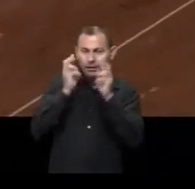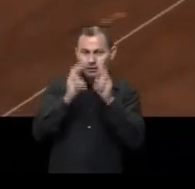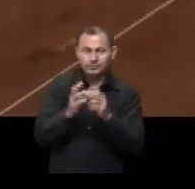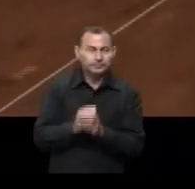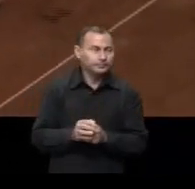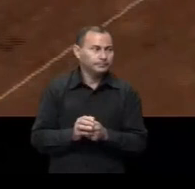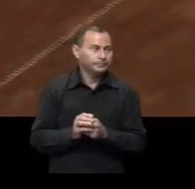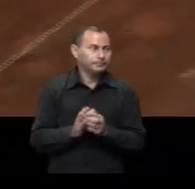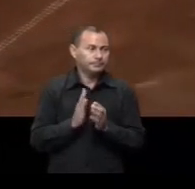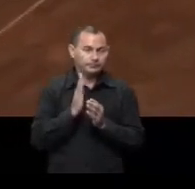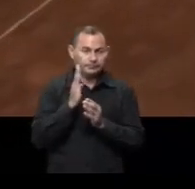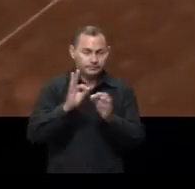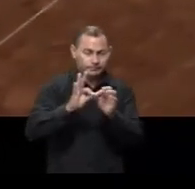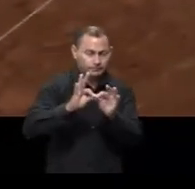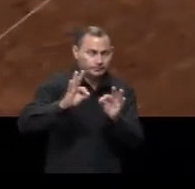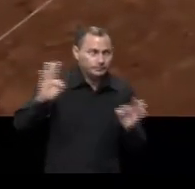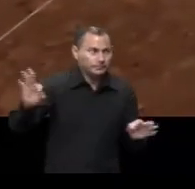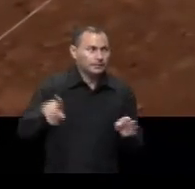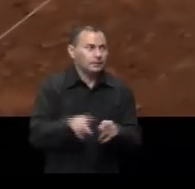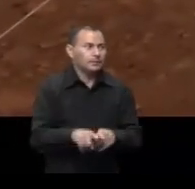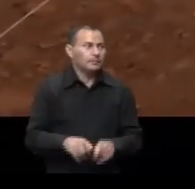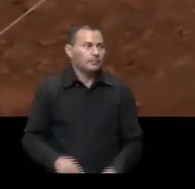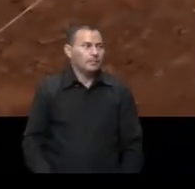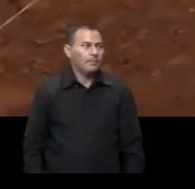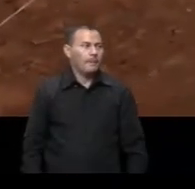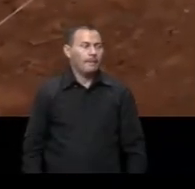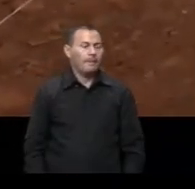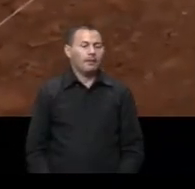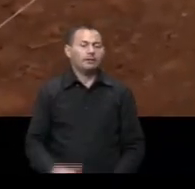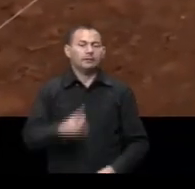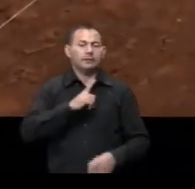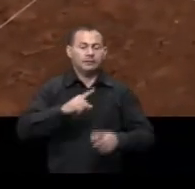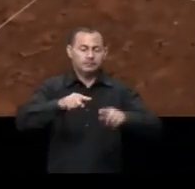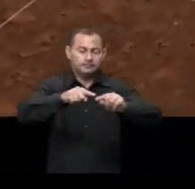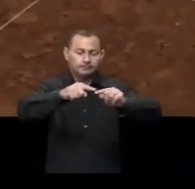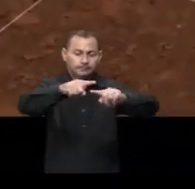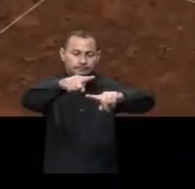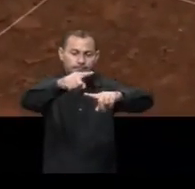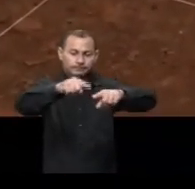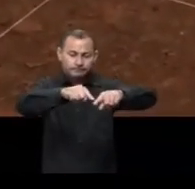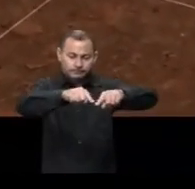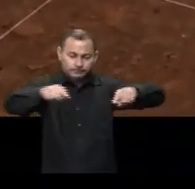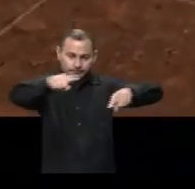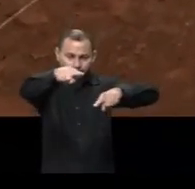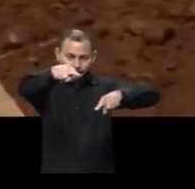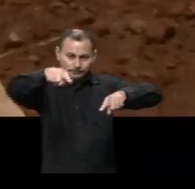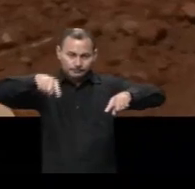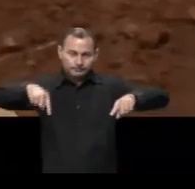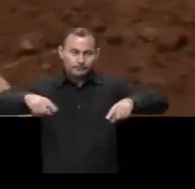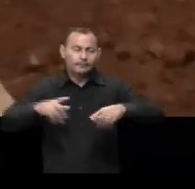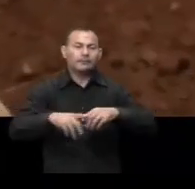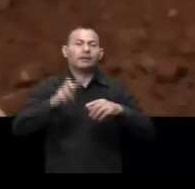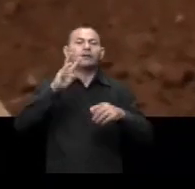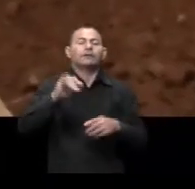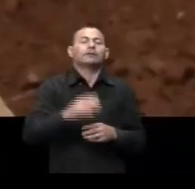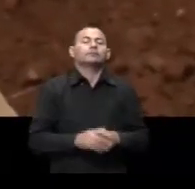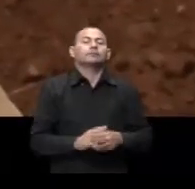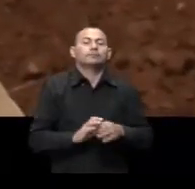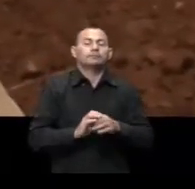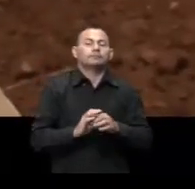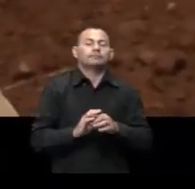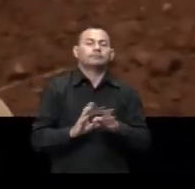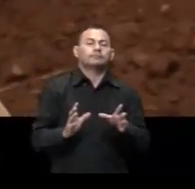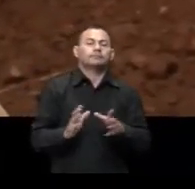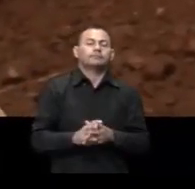linha segue até o outro ponto e elas têm um cruzamento. Esse ponto de cruzamento é onde a gente vai